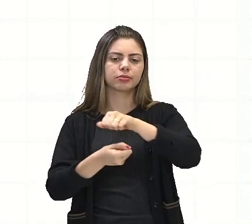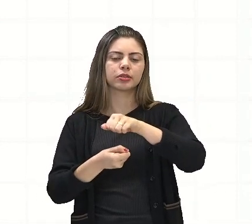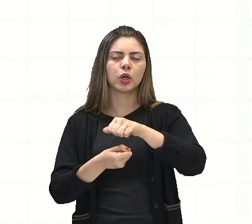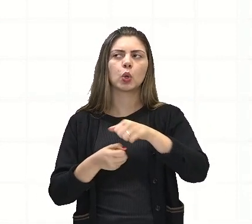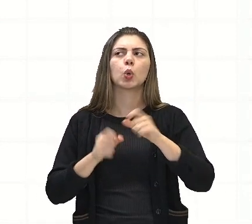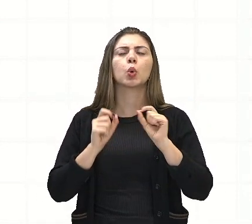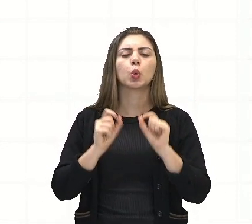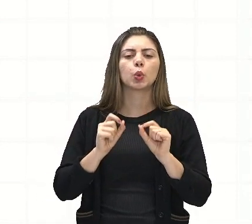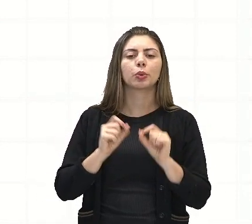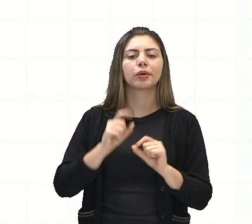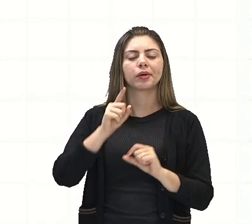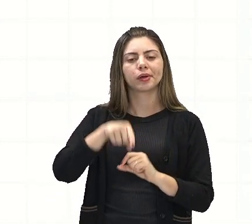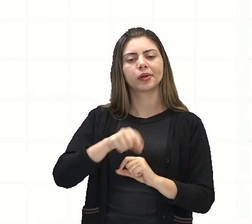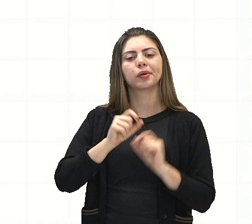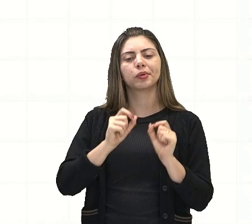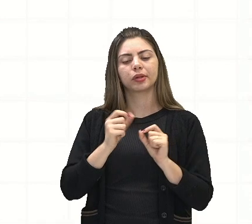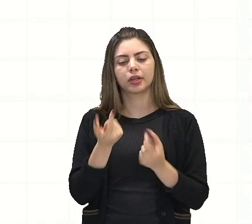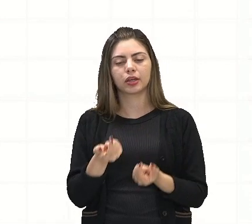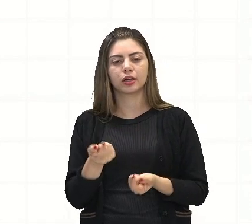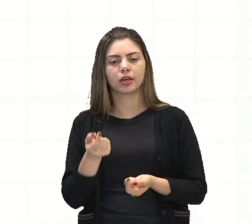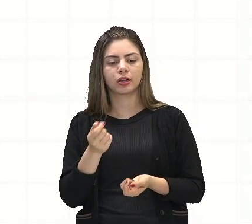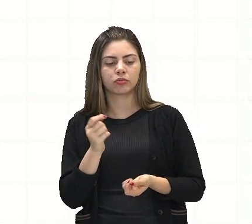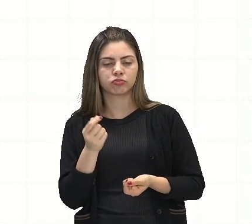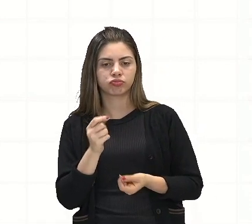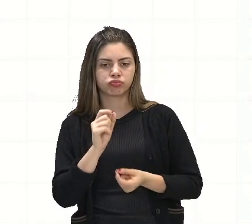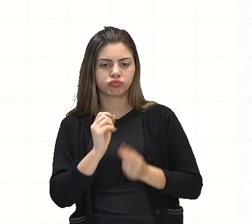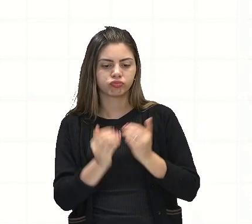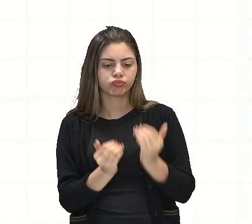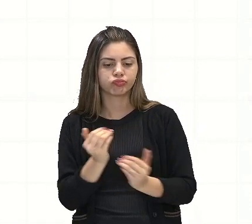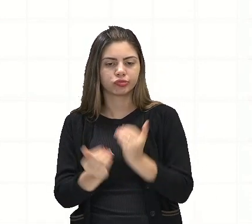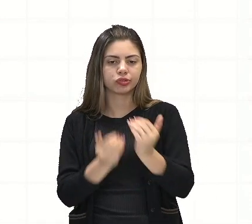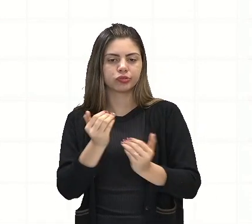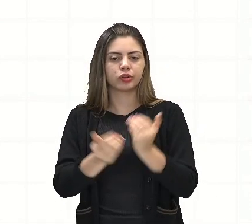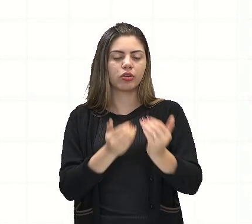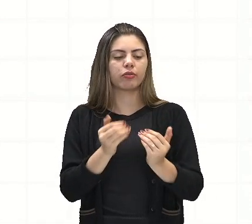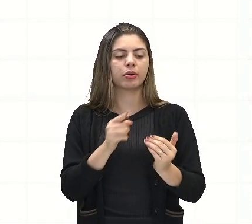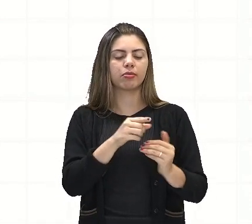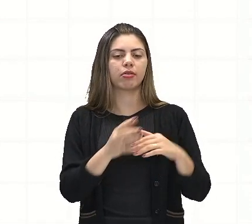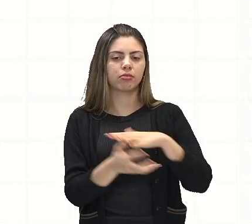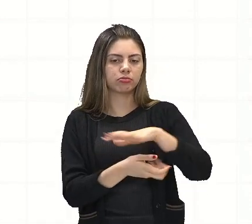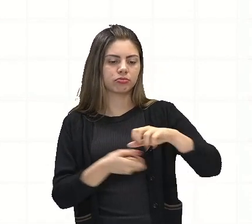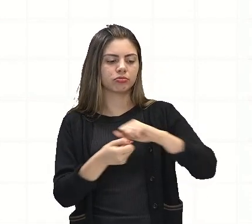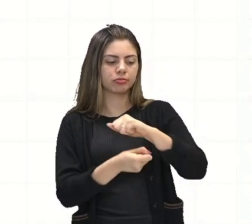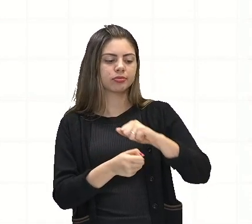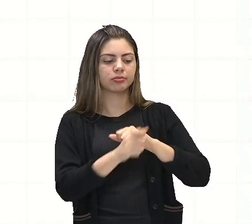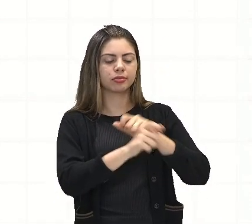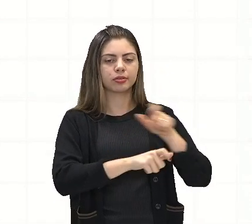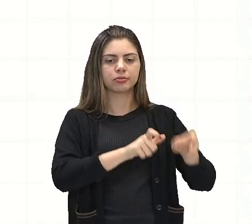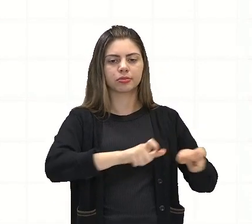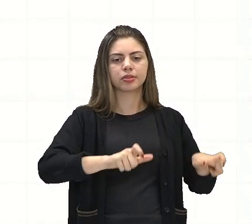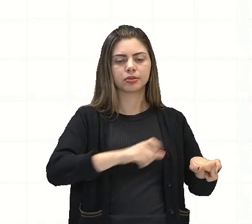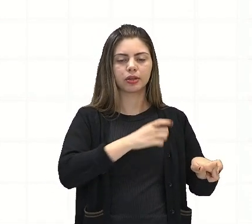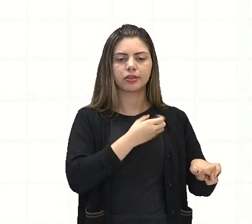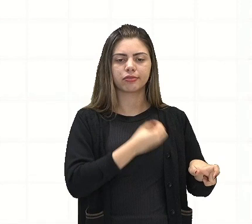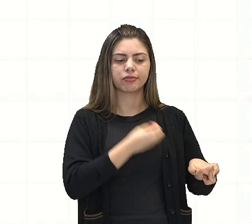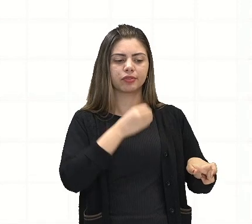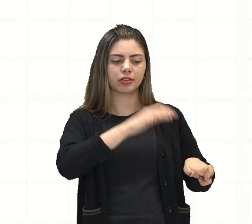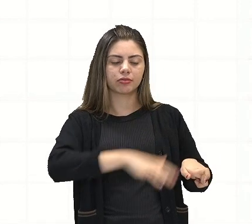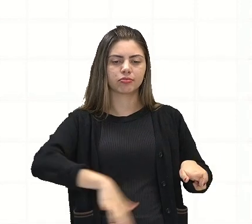Seria o desenvolvimento sustentável das populações que habitam aí a